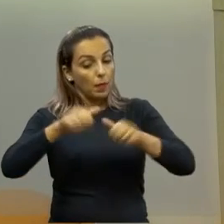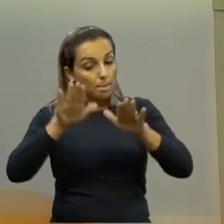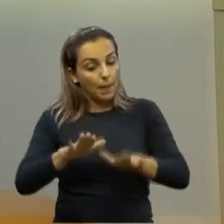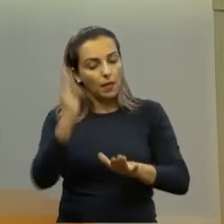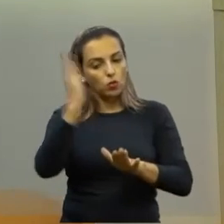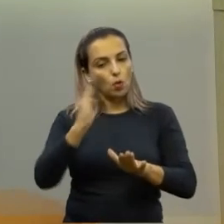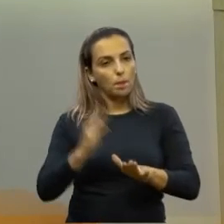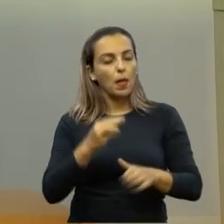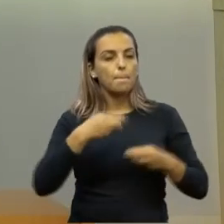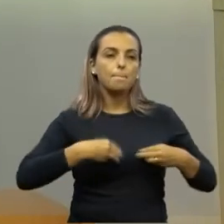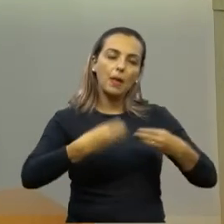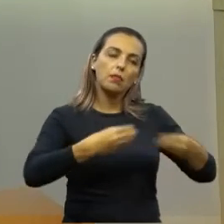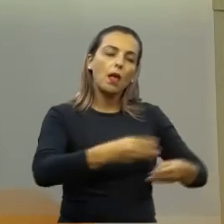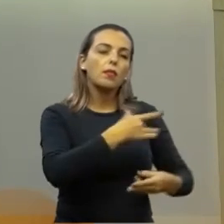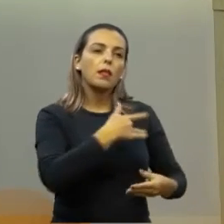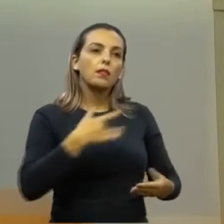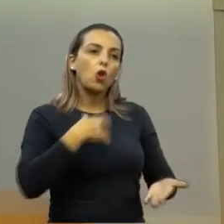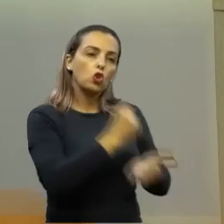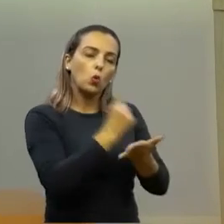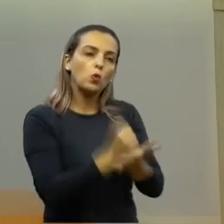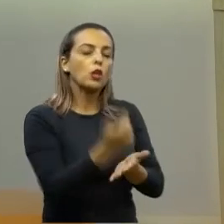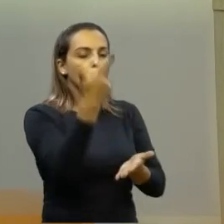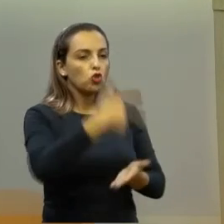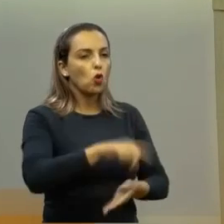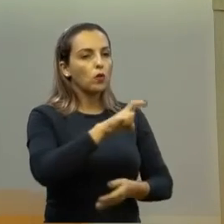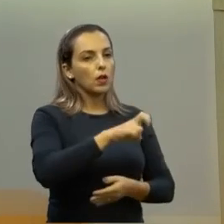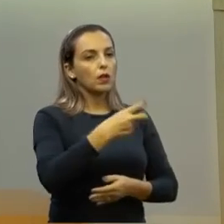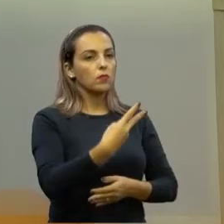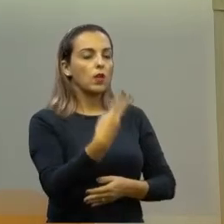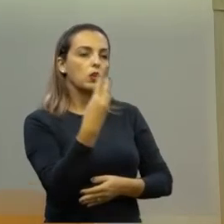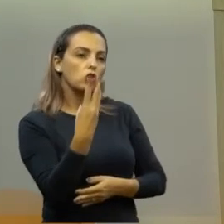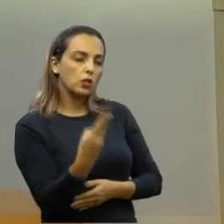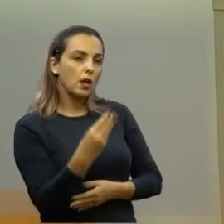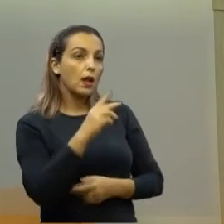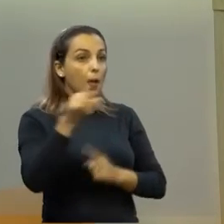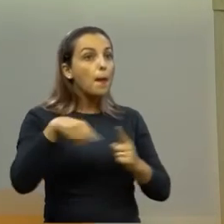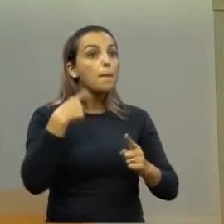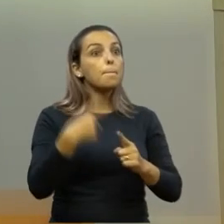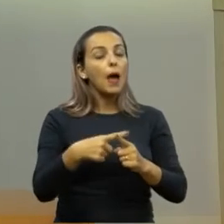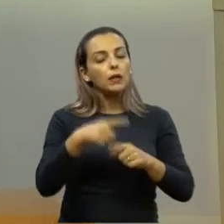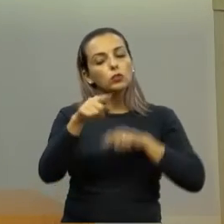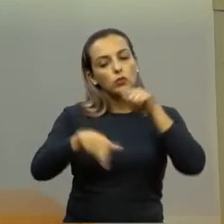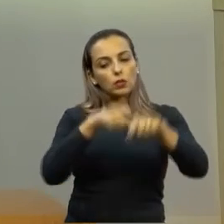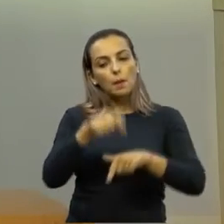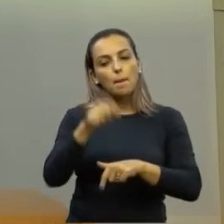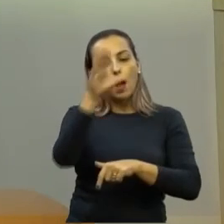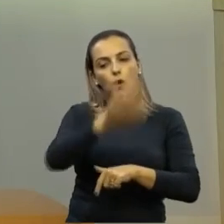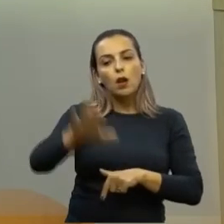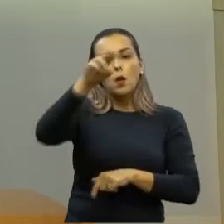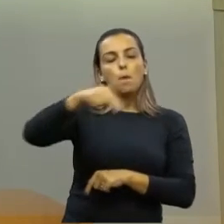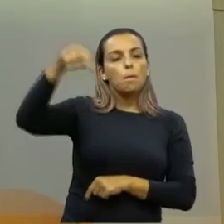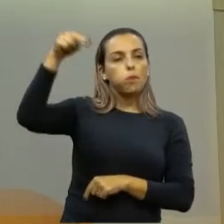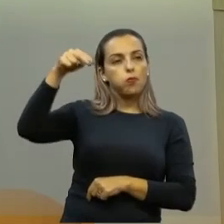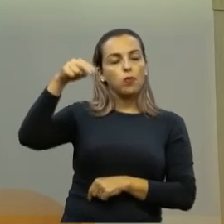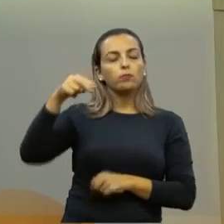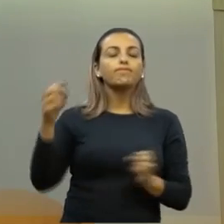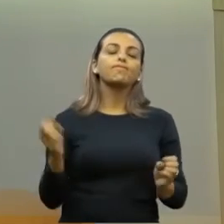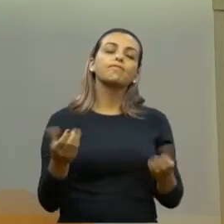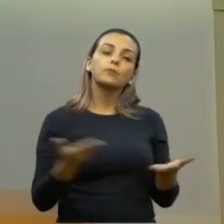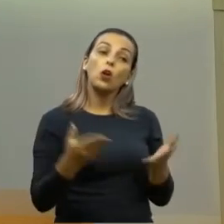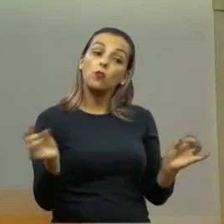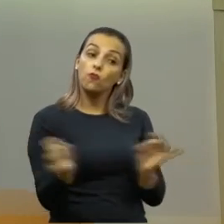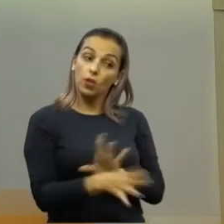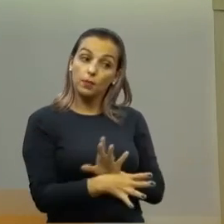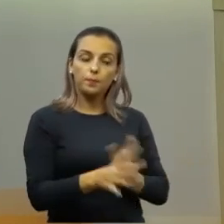Saúde Recon tratou 523 dentro e o programa mais m a maior parte trabalhar na cidade do Nordeste concluindo